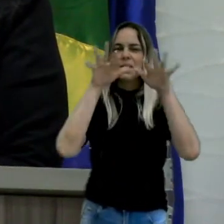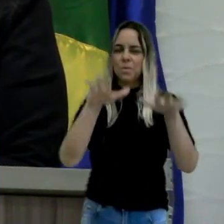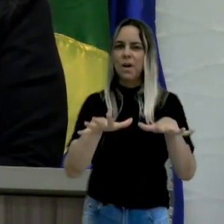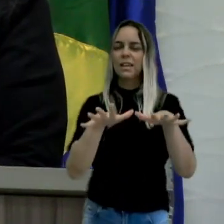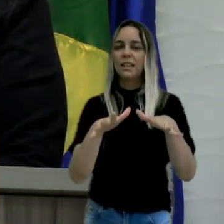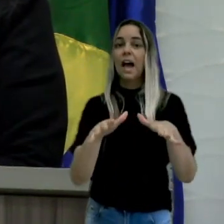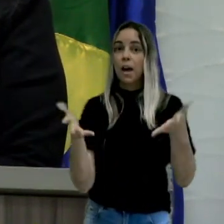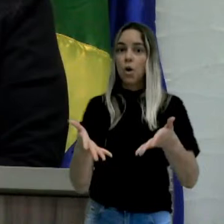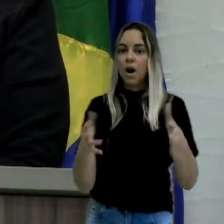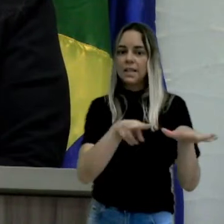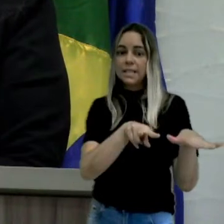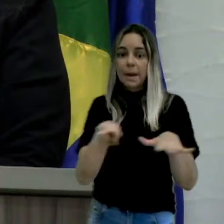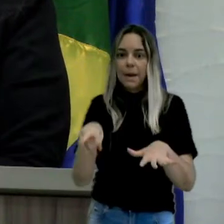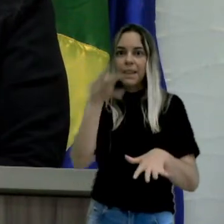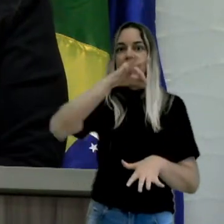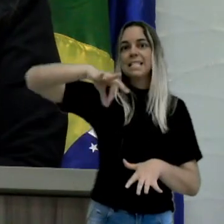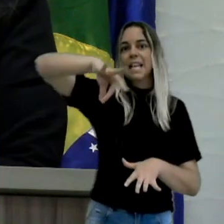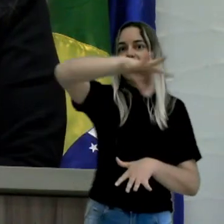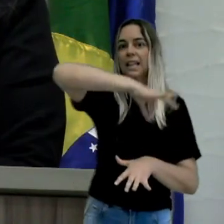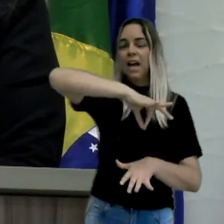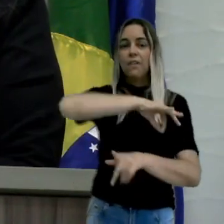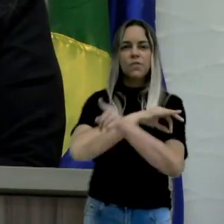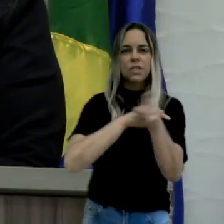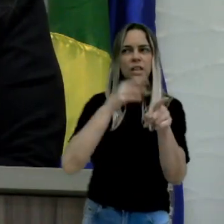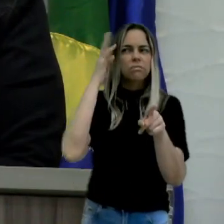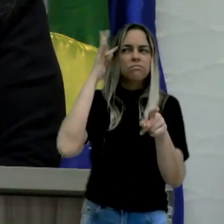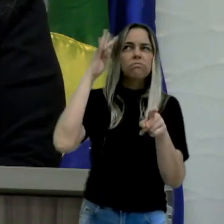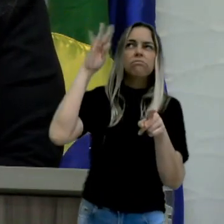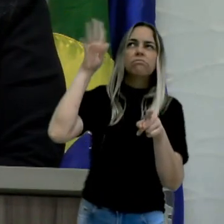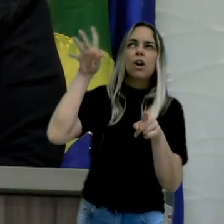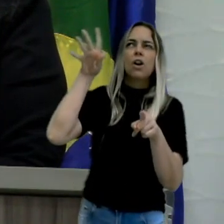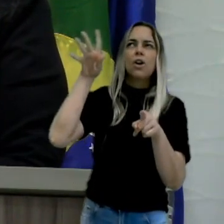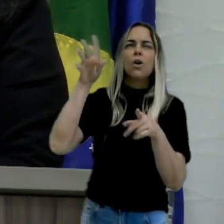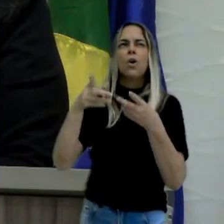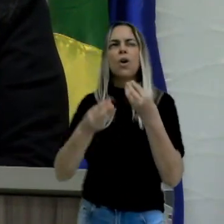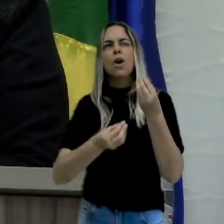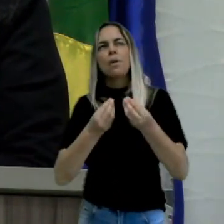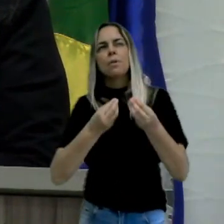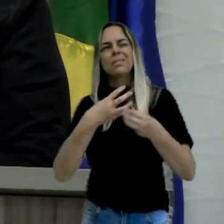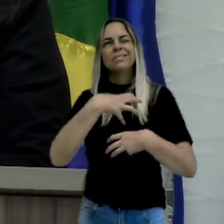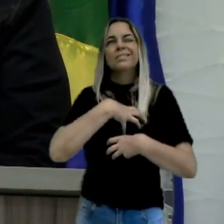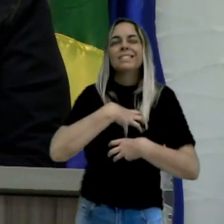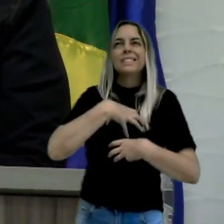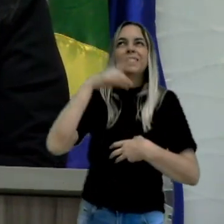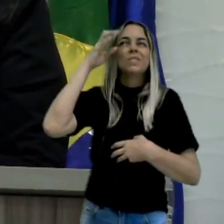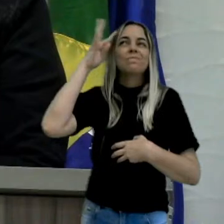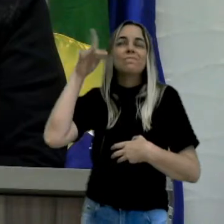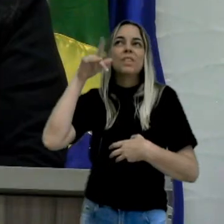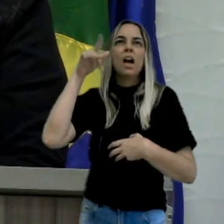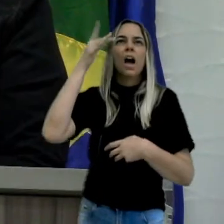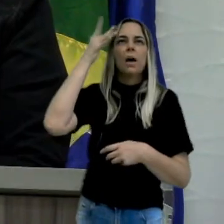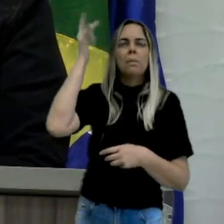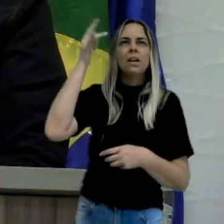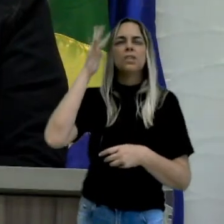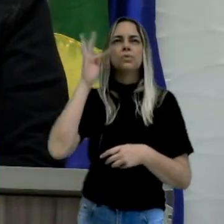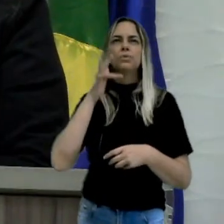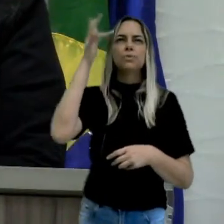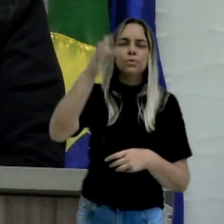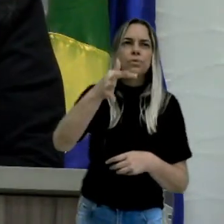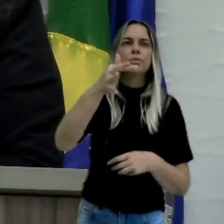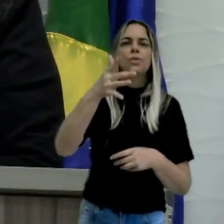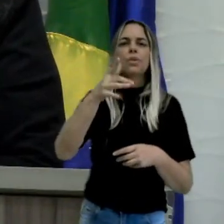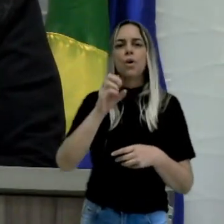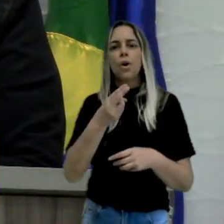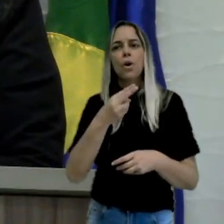Semana Santa, as pessoas façam reflexão. Reflita o que você pode ser amanhã, o que você